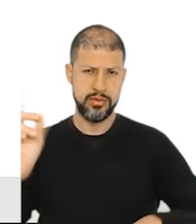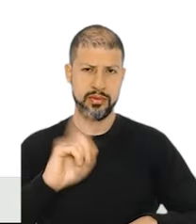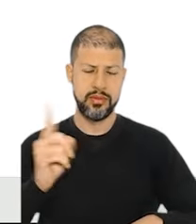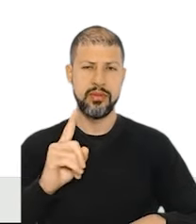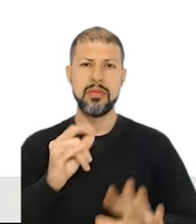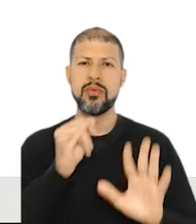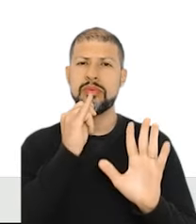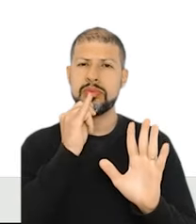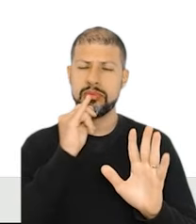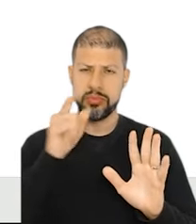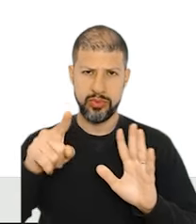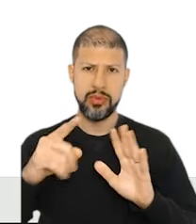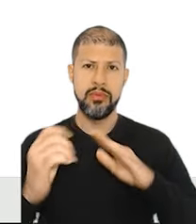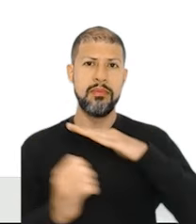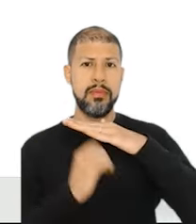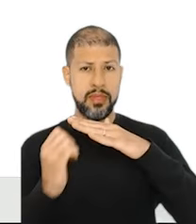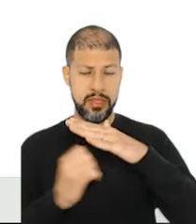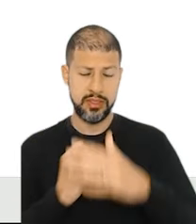uma empresa